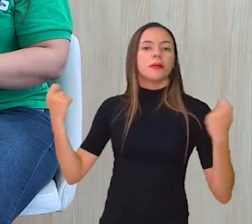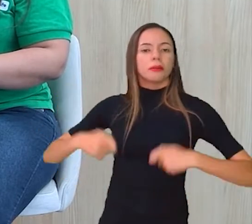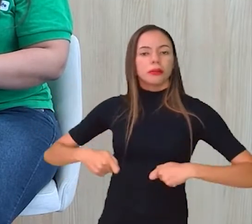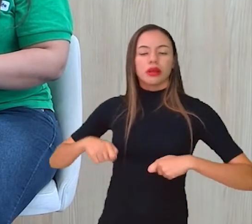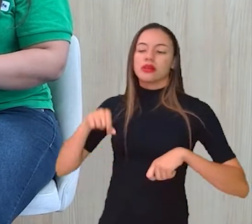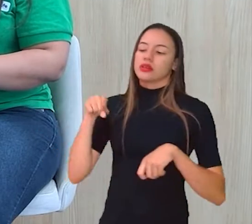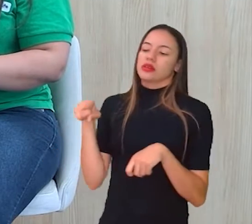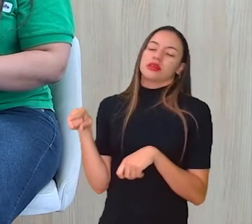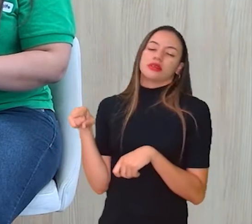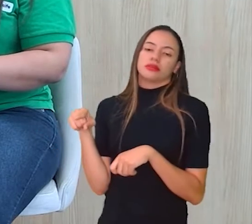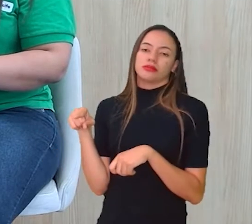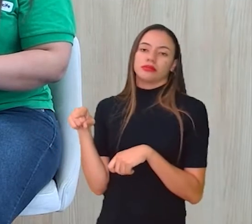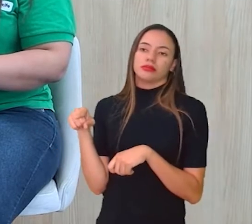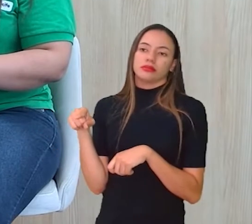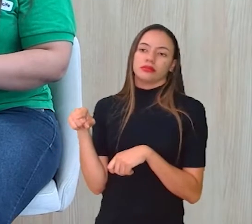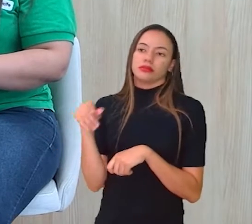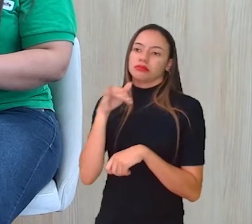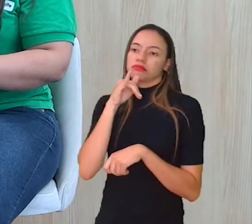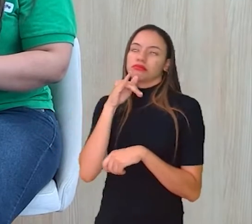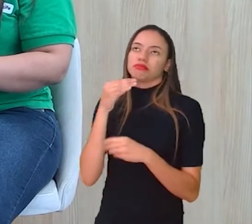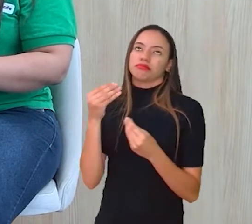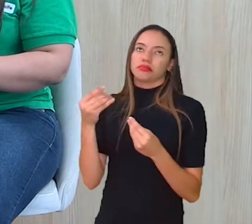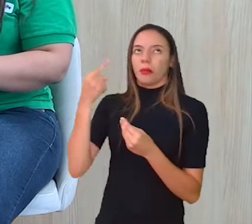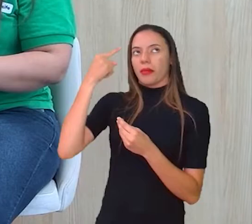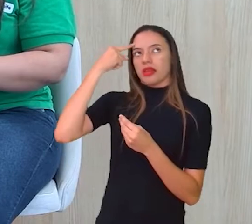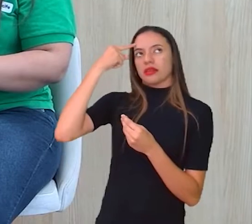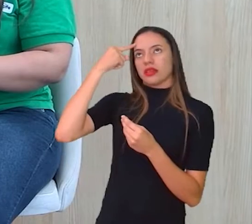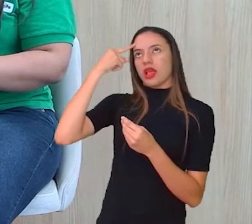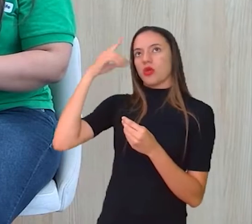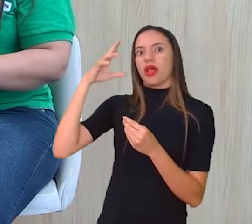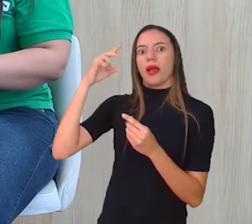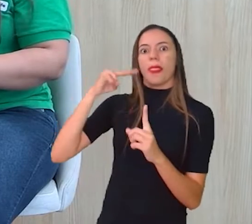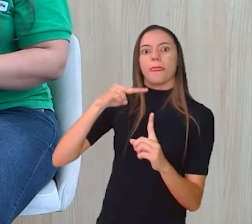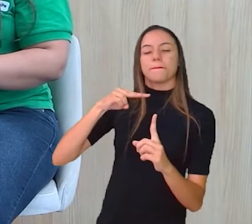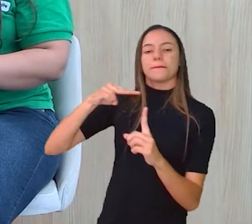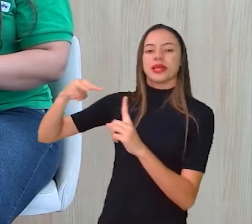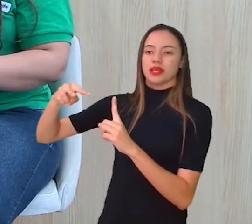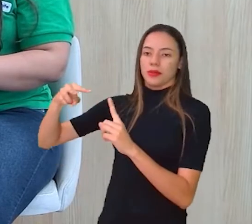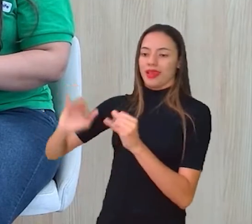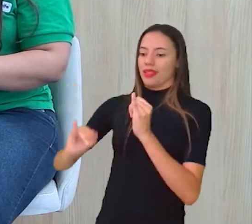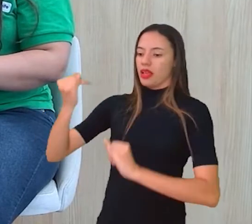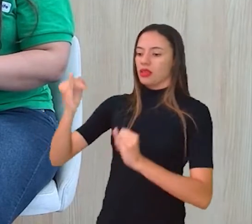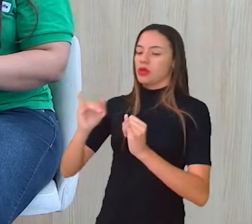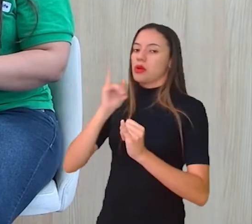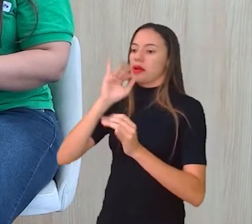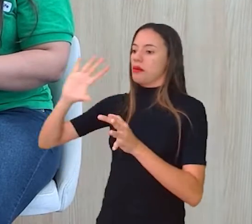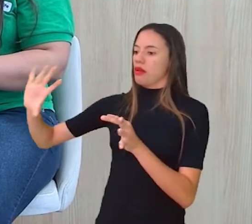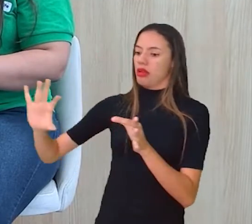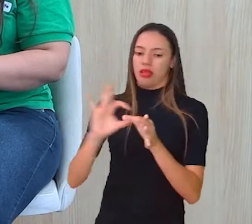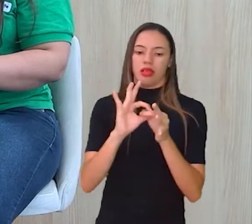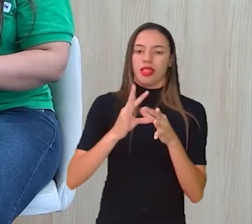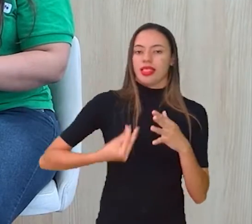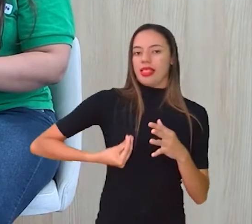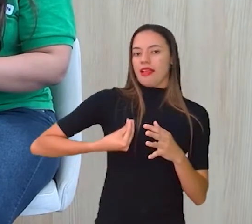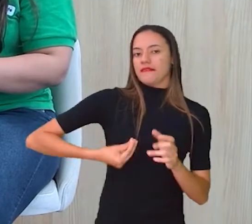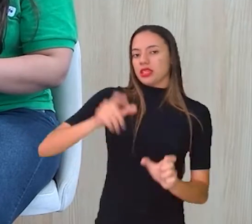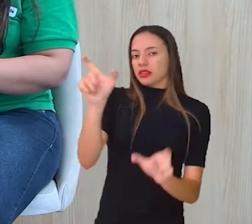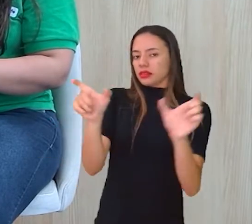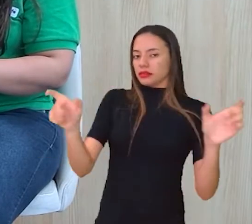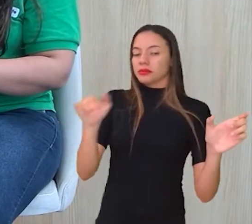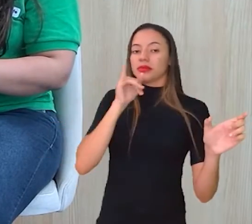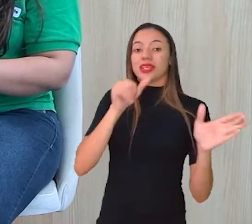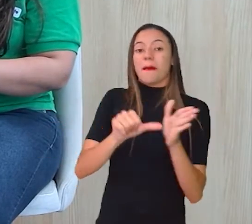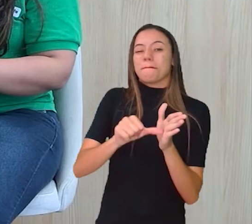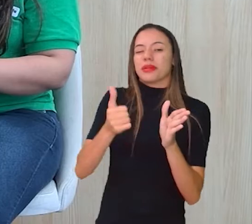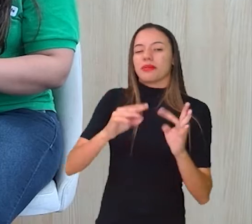estarem muito mais inseridas, pensando como indústria, na vida das pessoas, né? Aquelas primeiras tecnologias que a